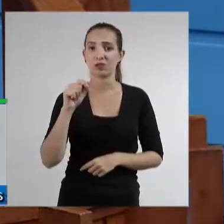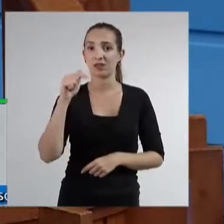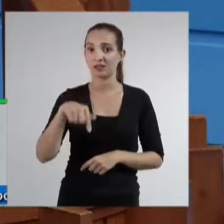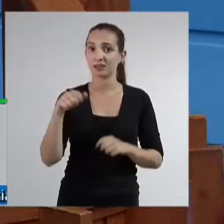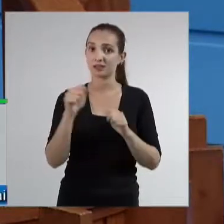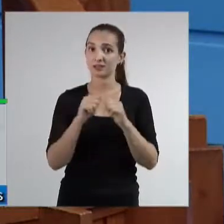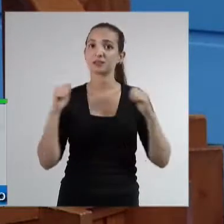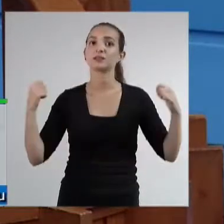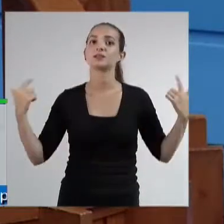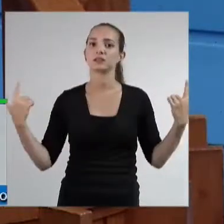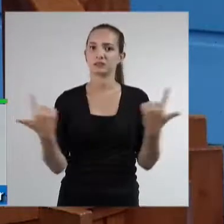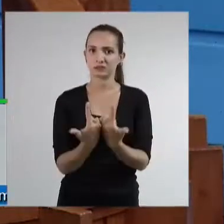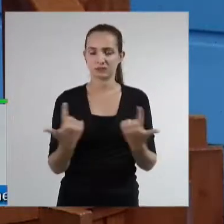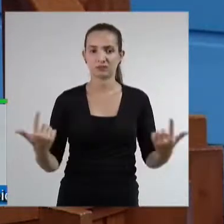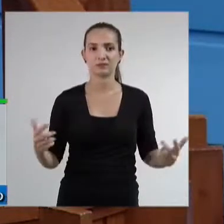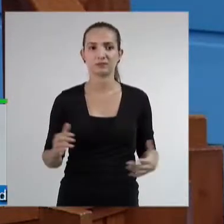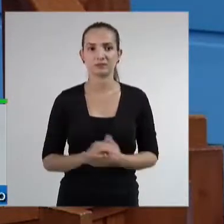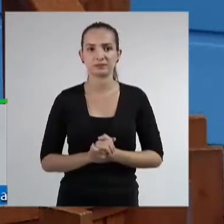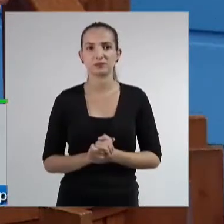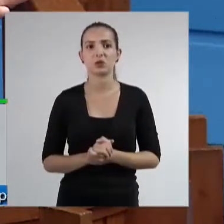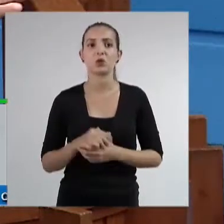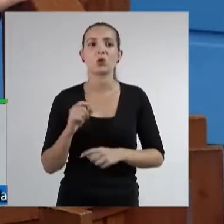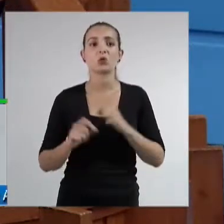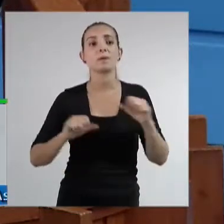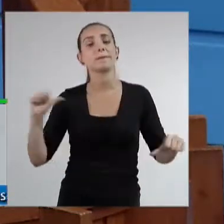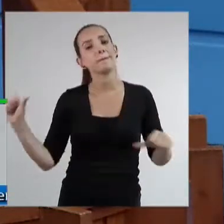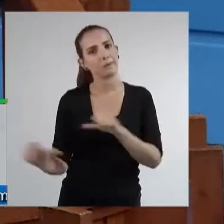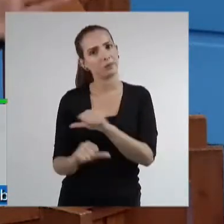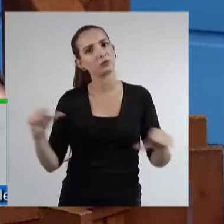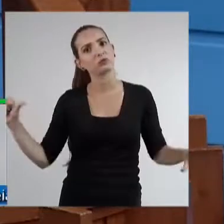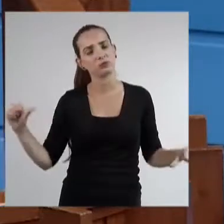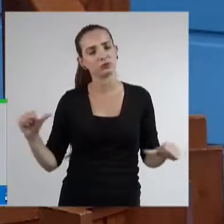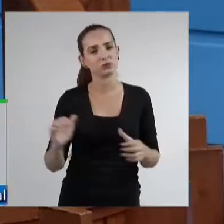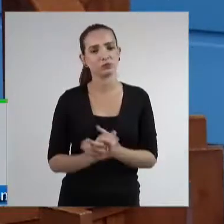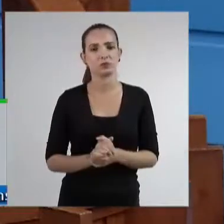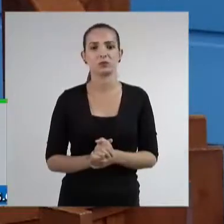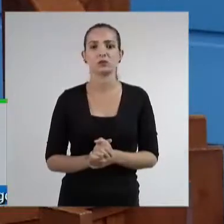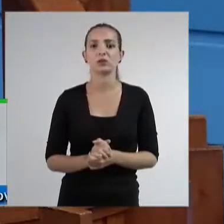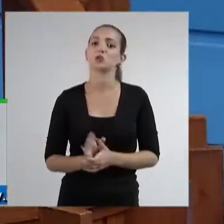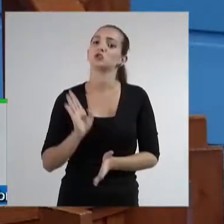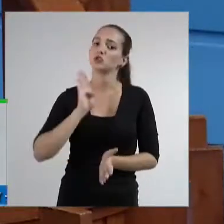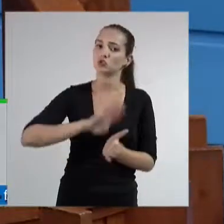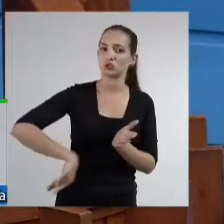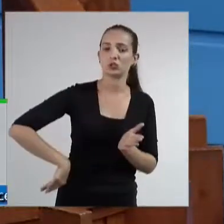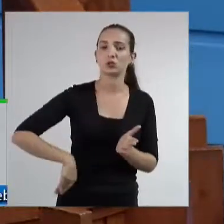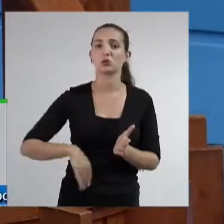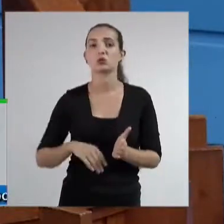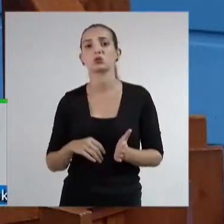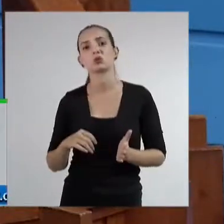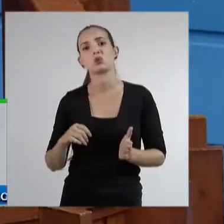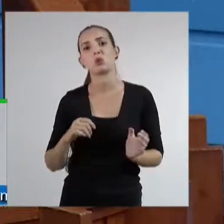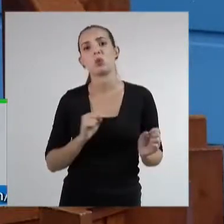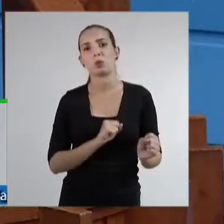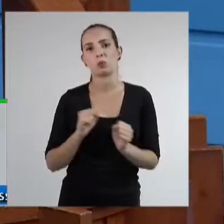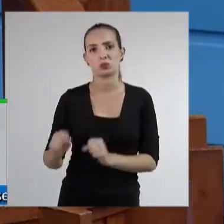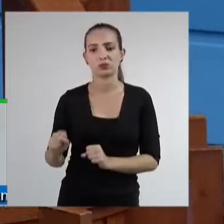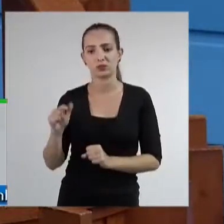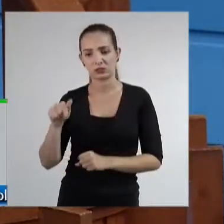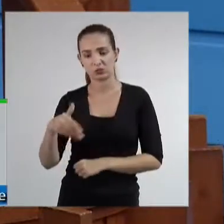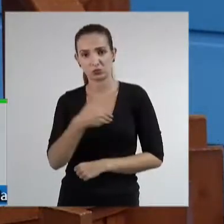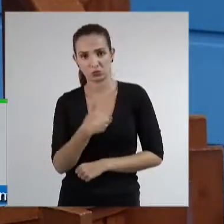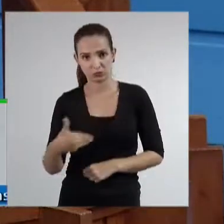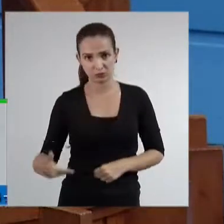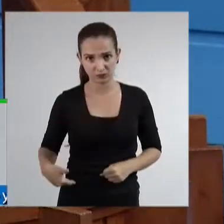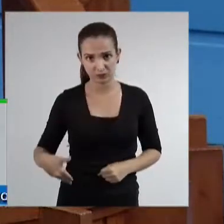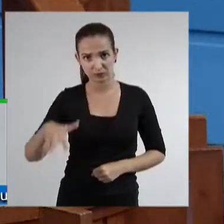aqui que modificou isso, tirando do poder do Estado, do governo do Mato Grosso do